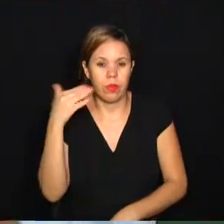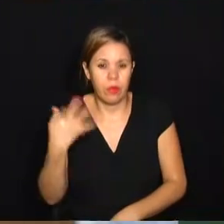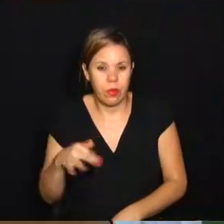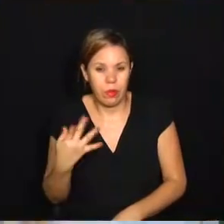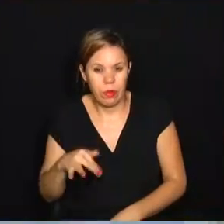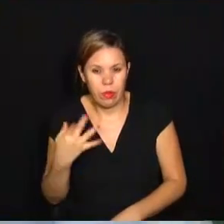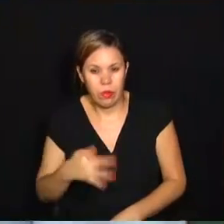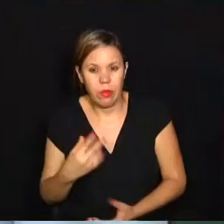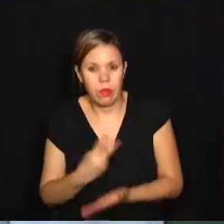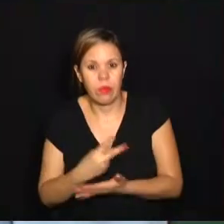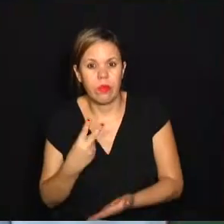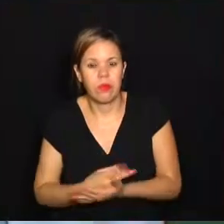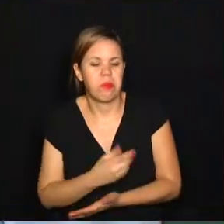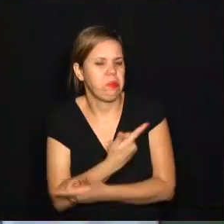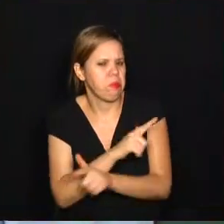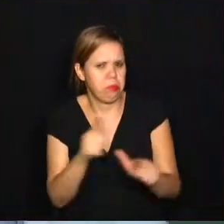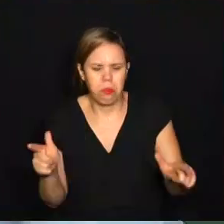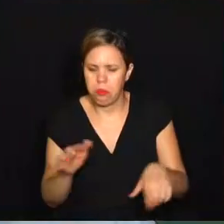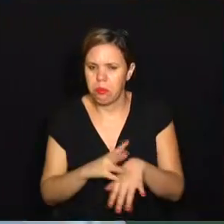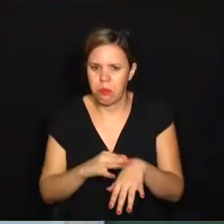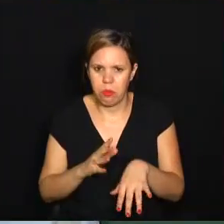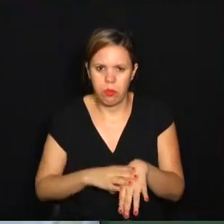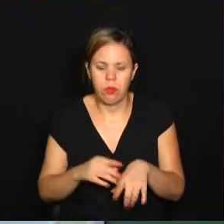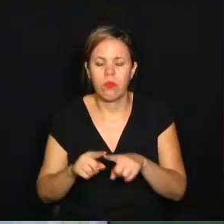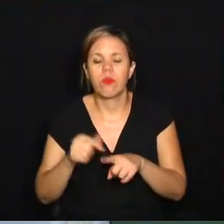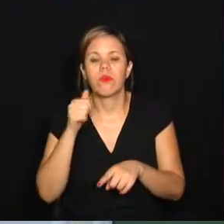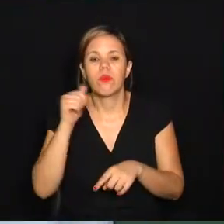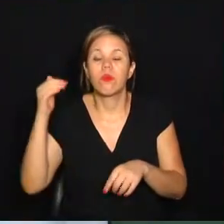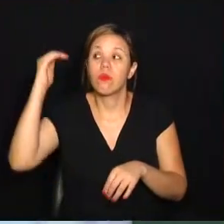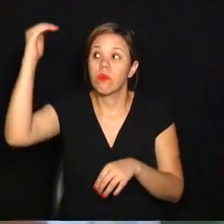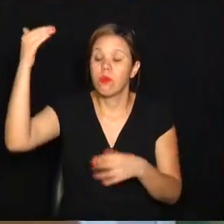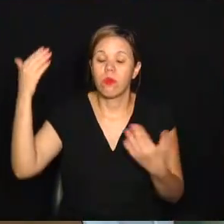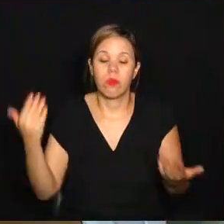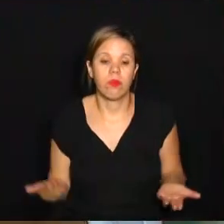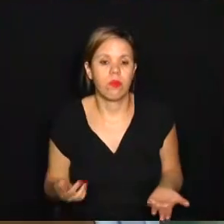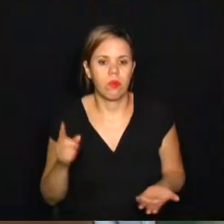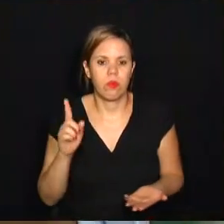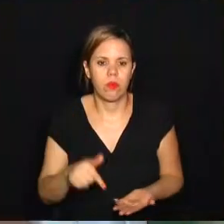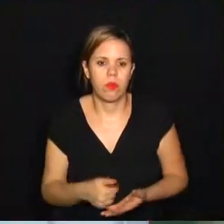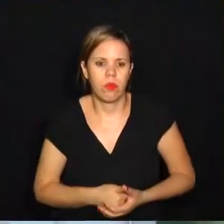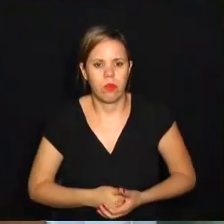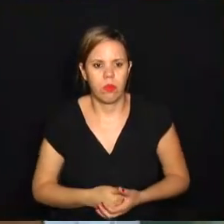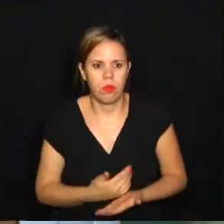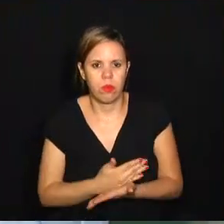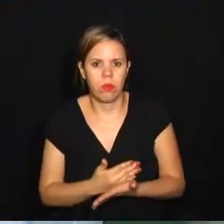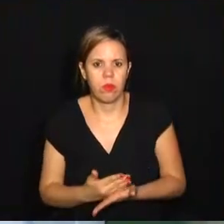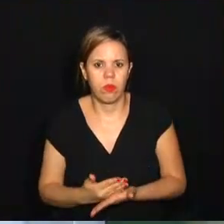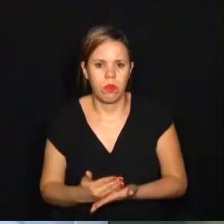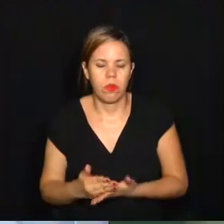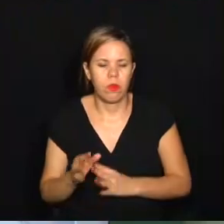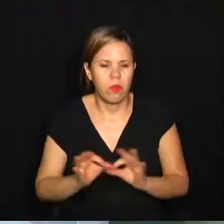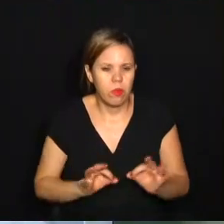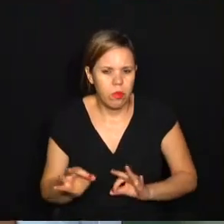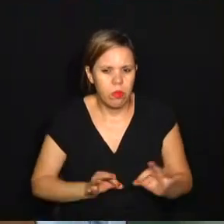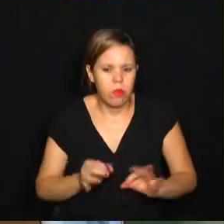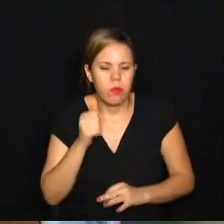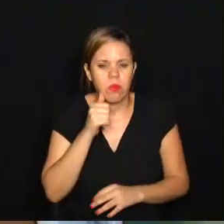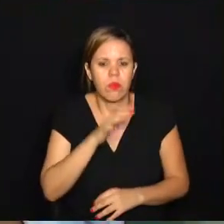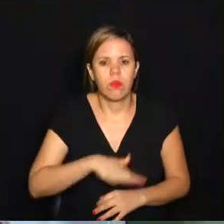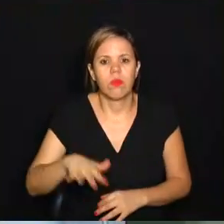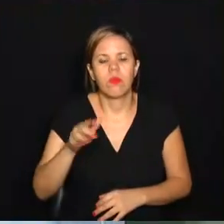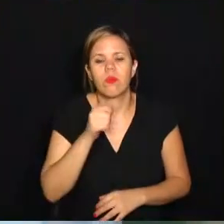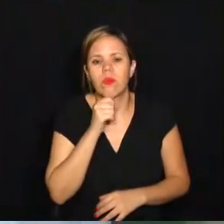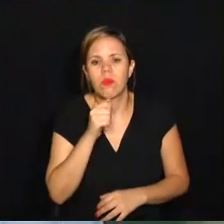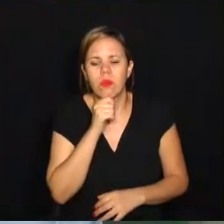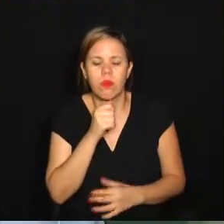cólica, mesmo aquelas que não têm endometriose, do que a mulher da fase adulta. Isso é um início da preparação do organismo da mulher, ele ainda